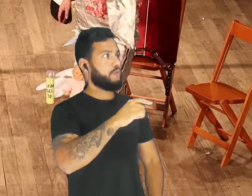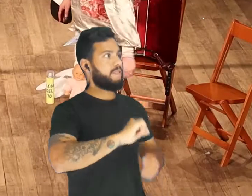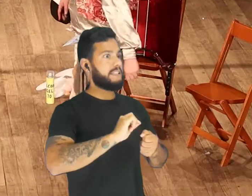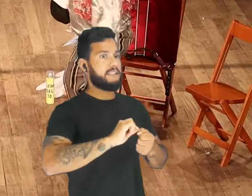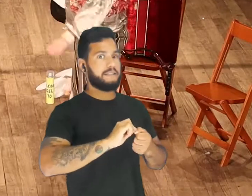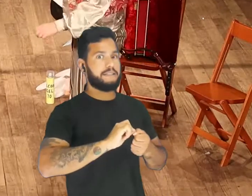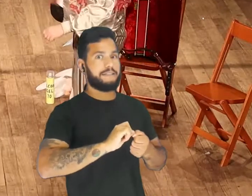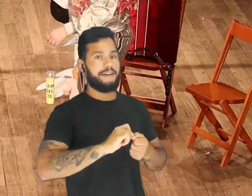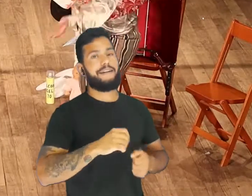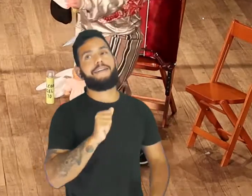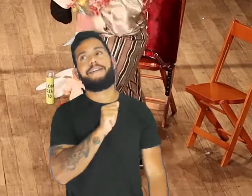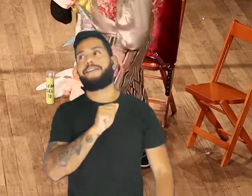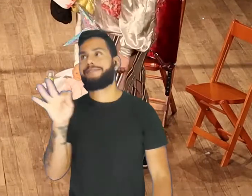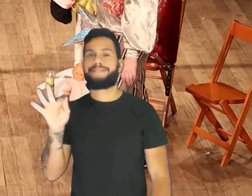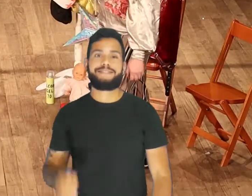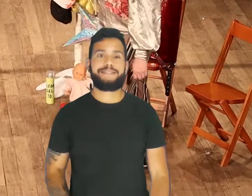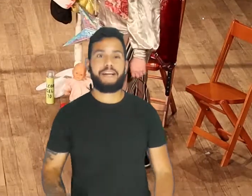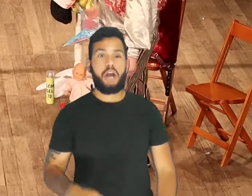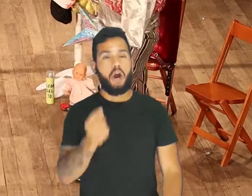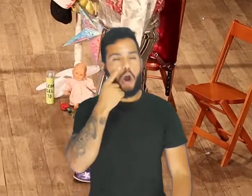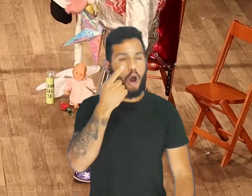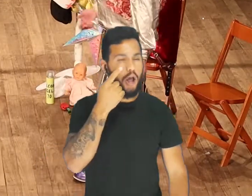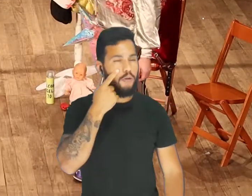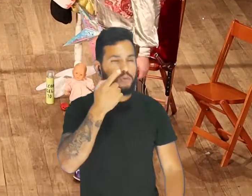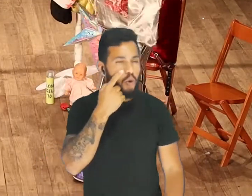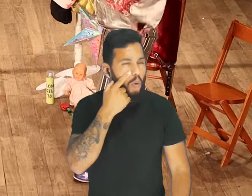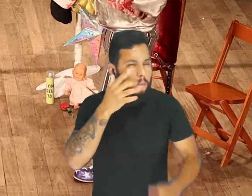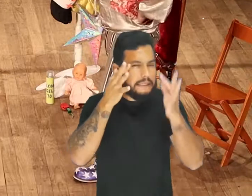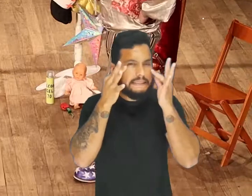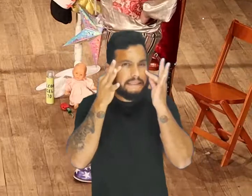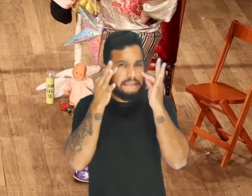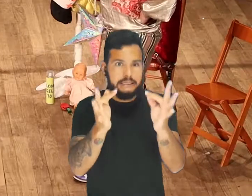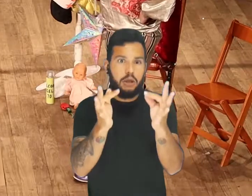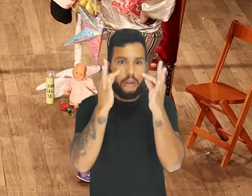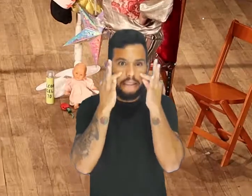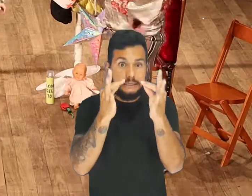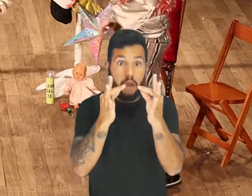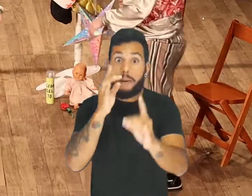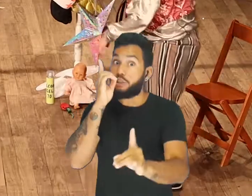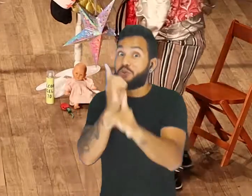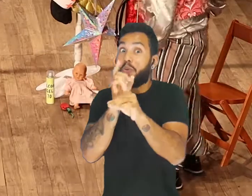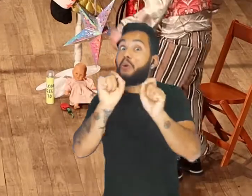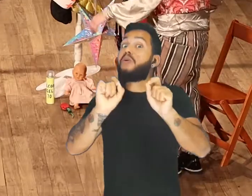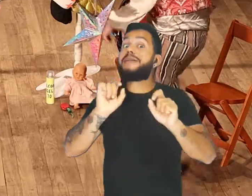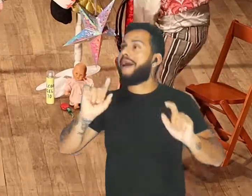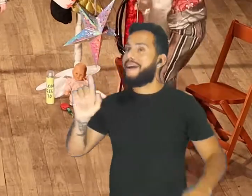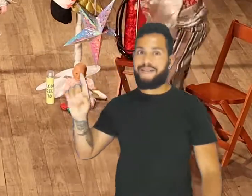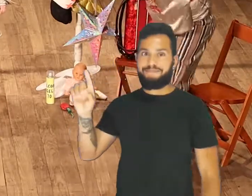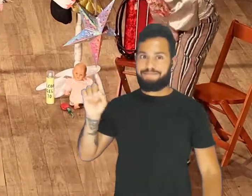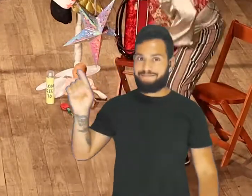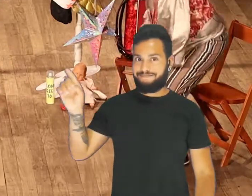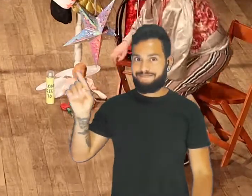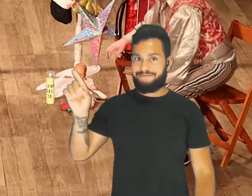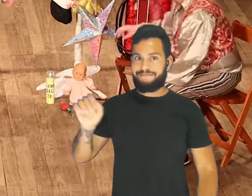Eu já sei. Ah, então é tu que faz, né? É tu que faz. Se tu já viu. Ai, meu Deus. Ai, meu Deus. Vamos lá. Não, ele não